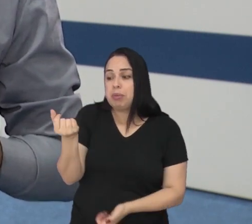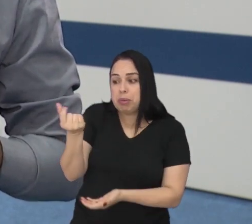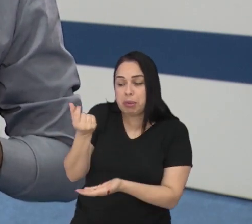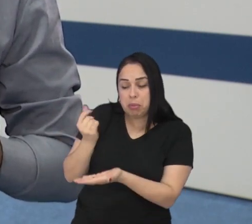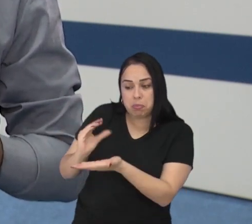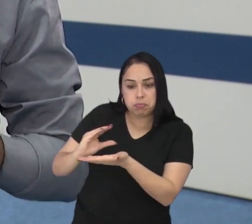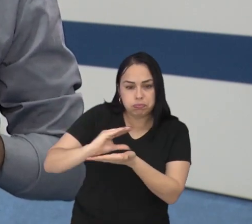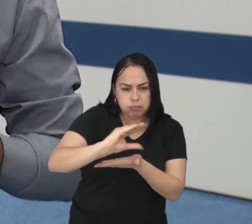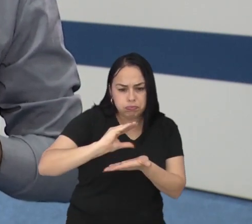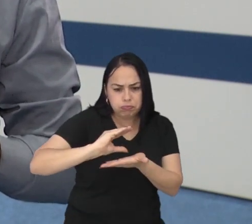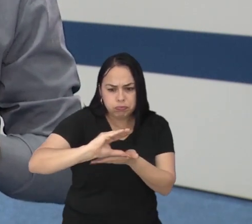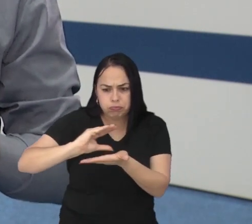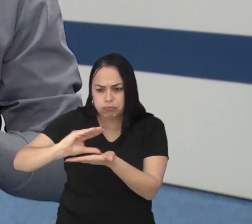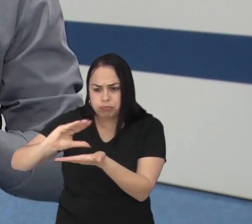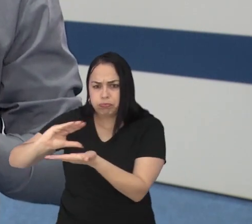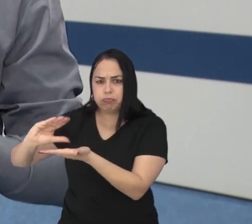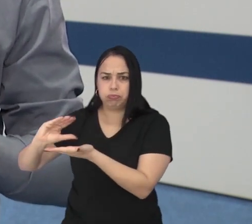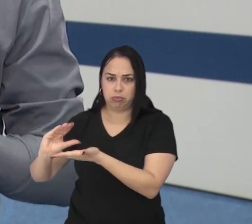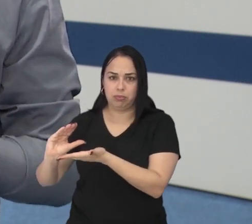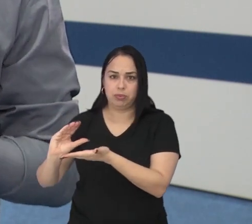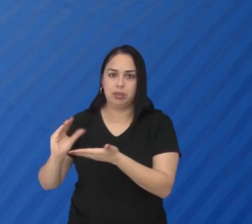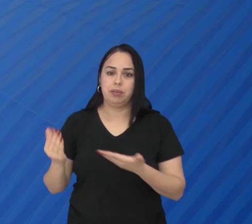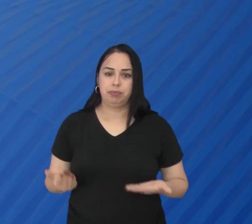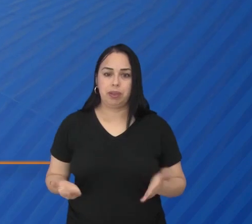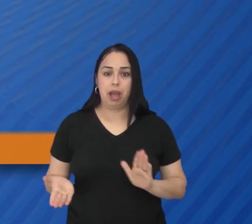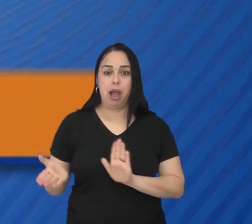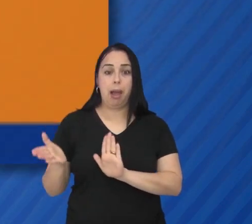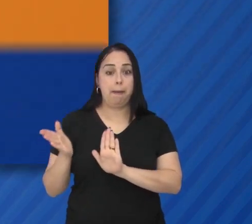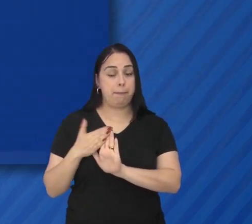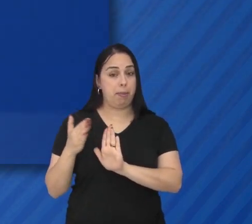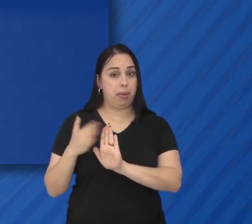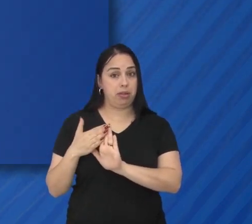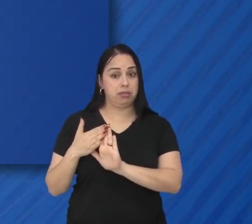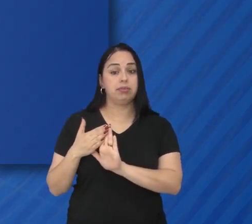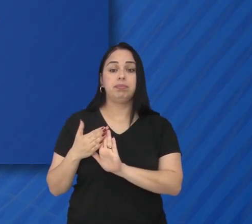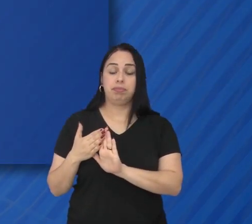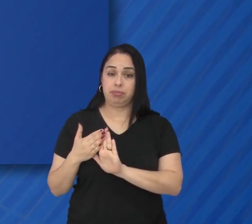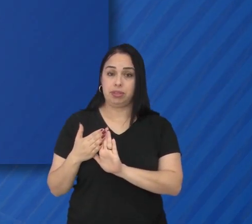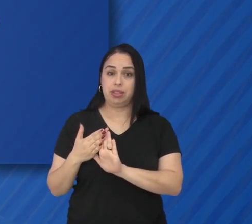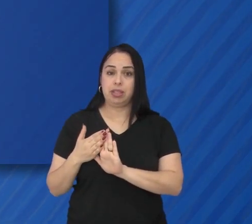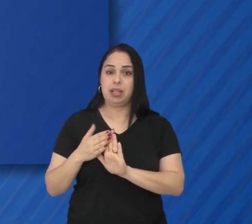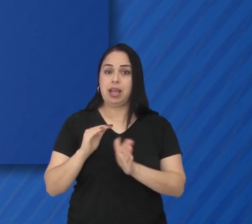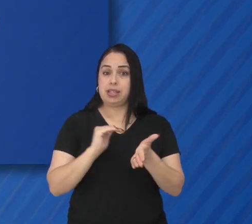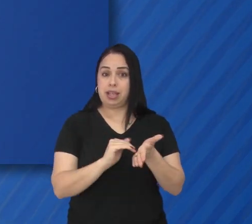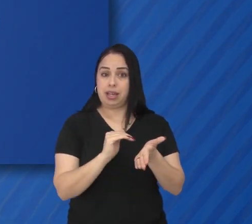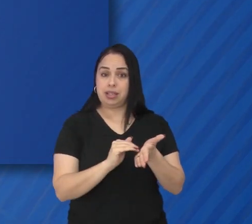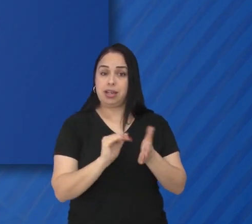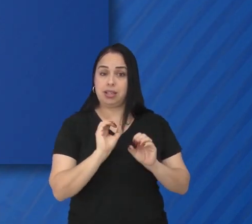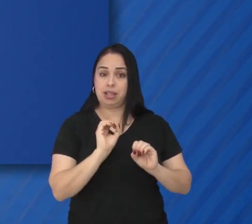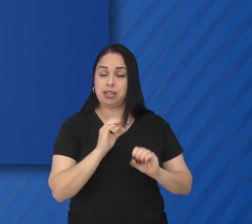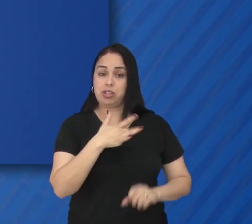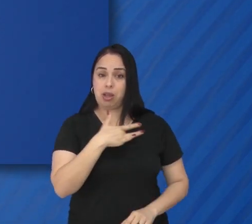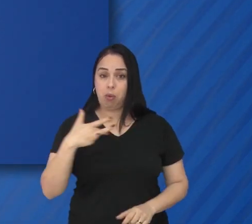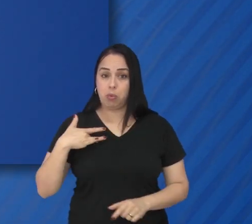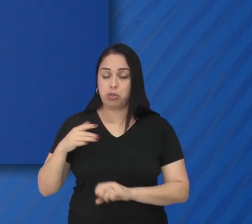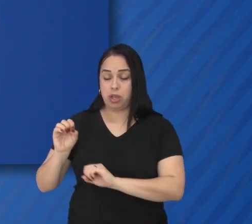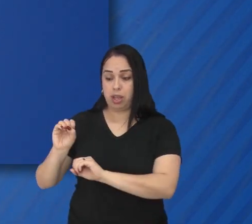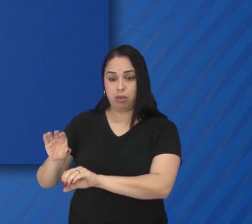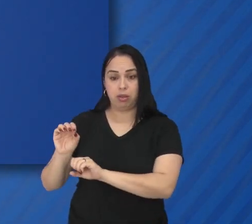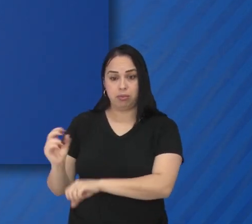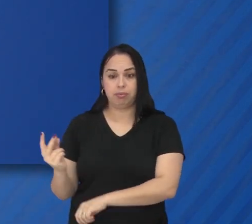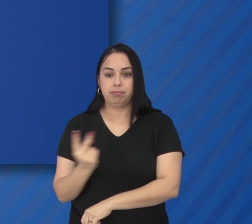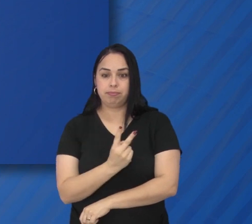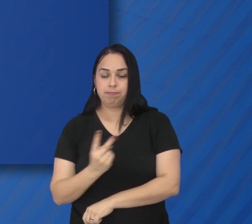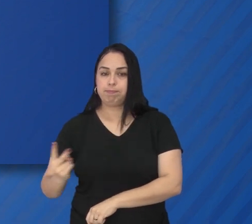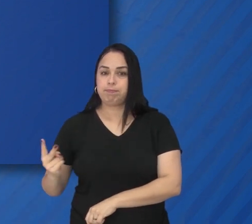como gastos e investimentos em diversas áreas. De acordo com a proposta encaminhada, as secretarias de Saúde e